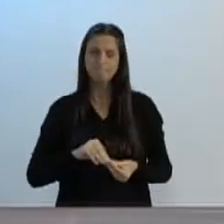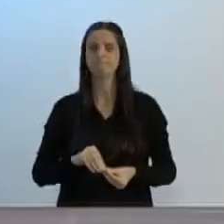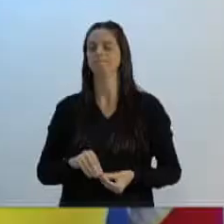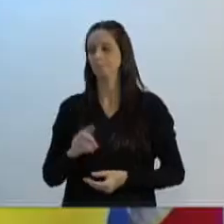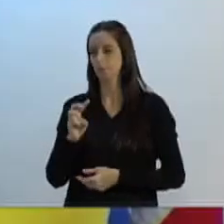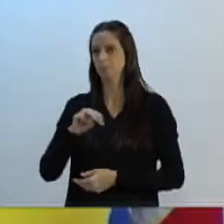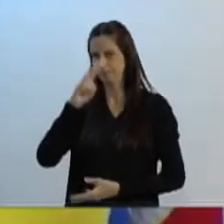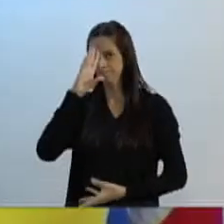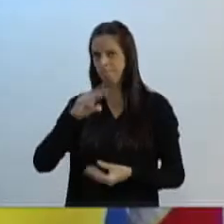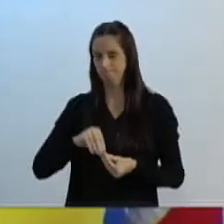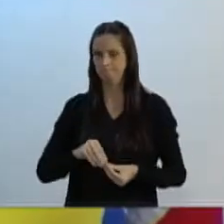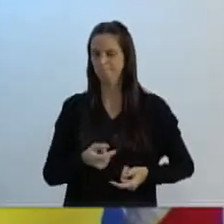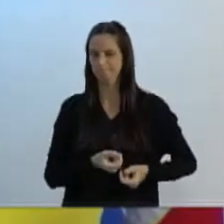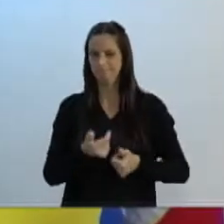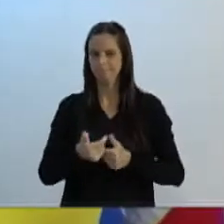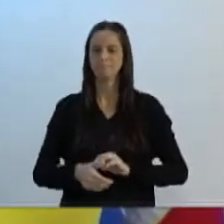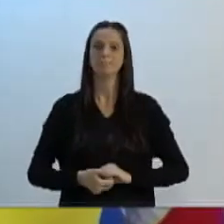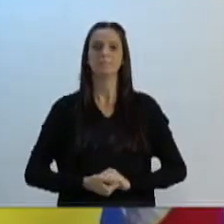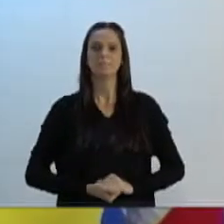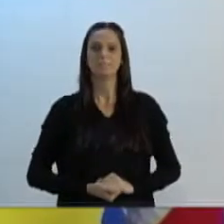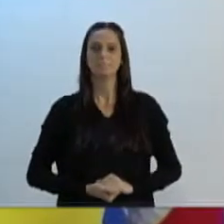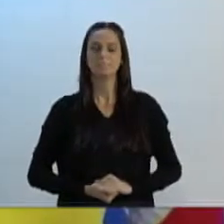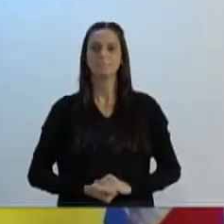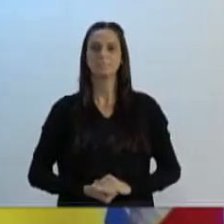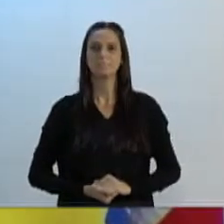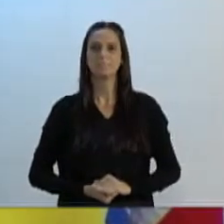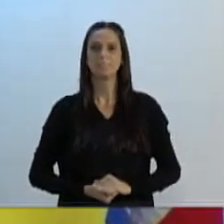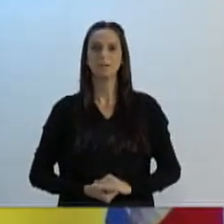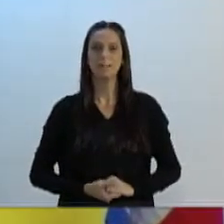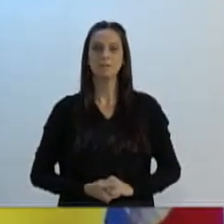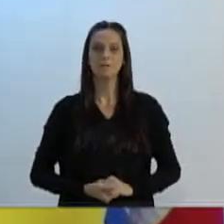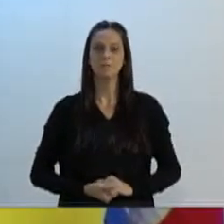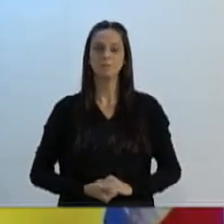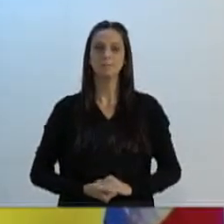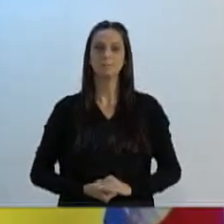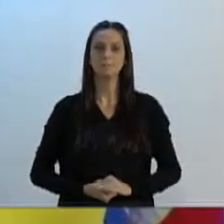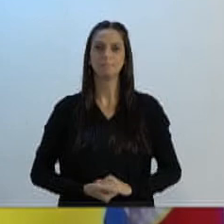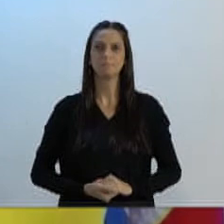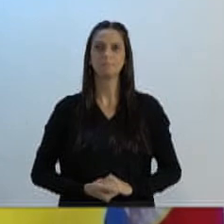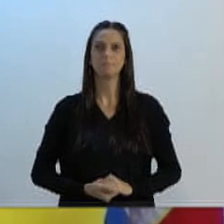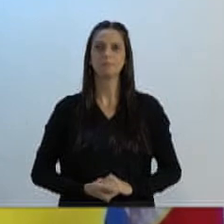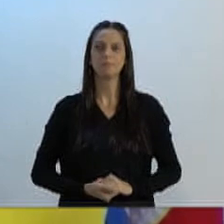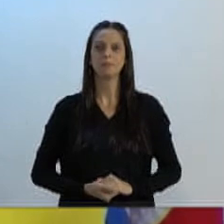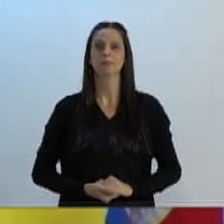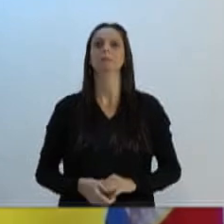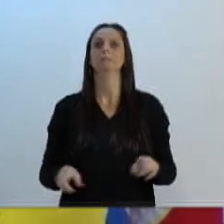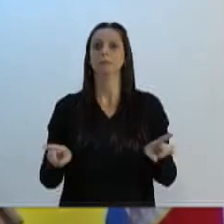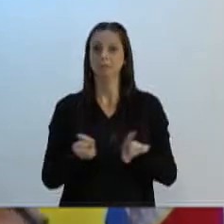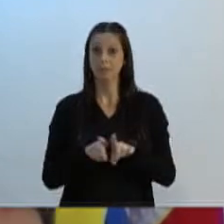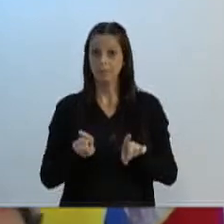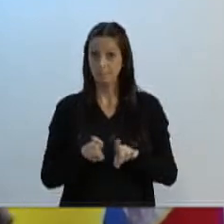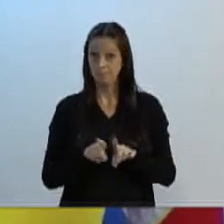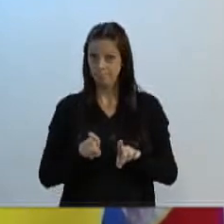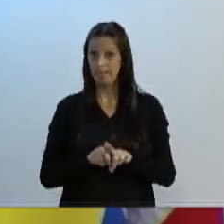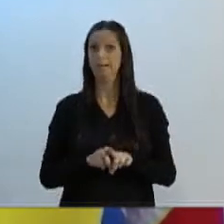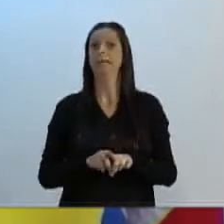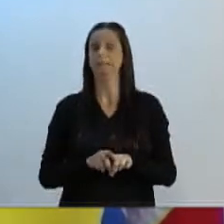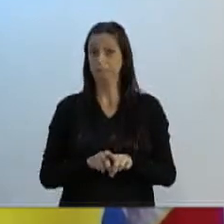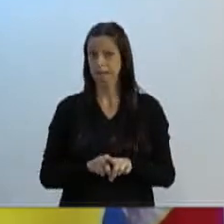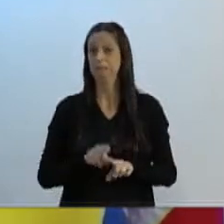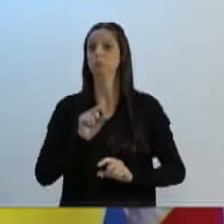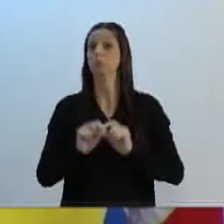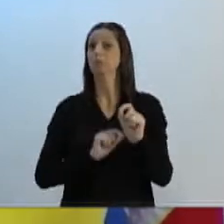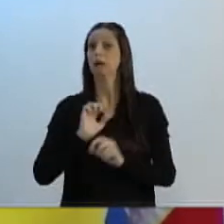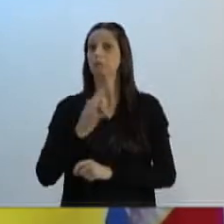obrigado e é também tem uma coisa mais séria ainda que a falta de